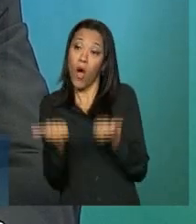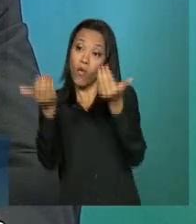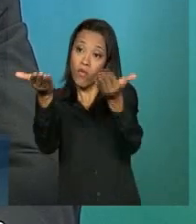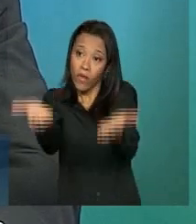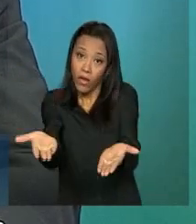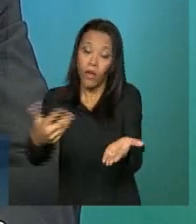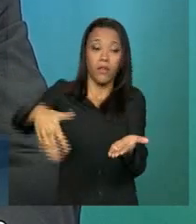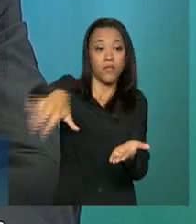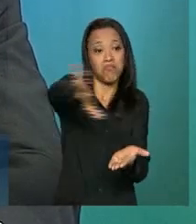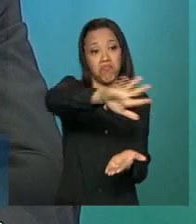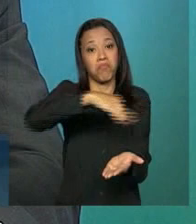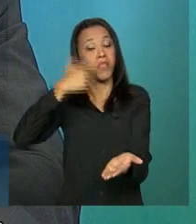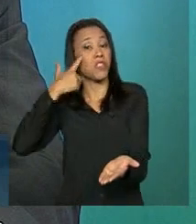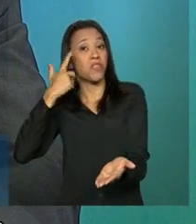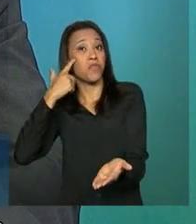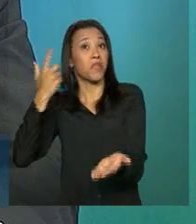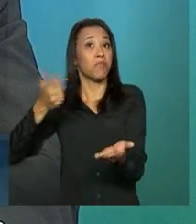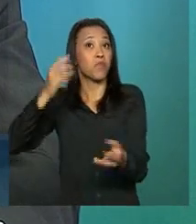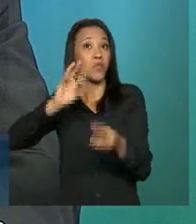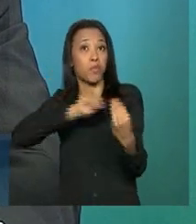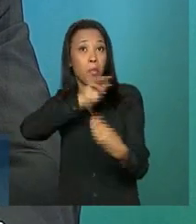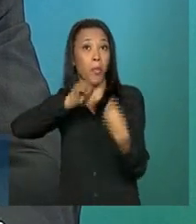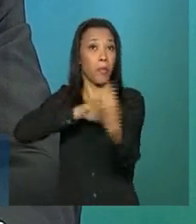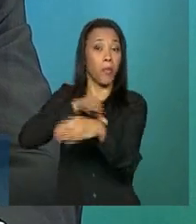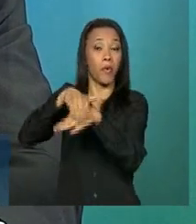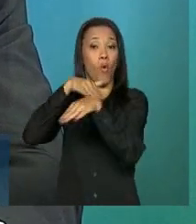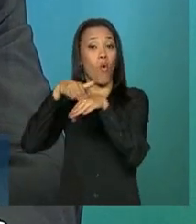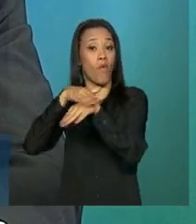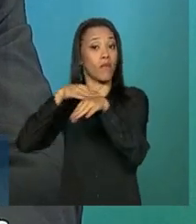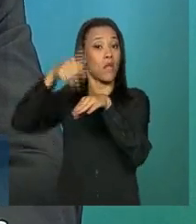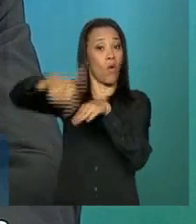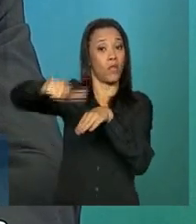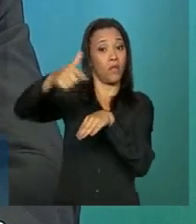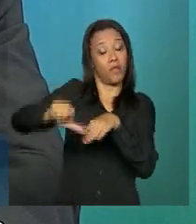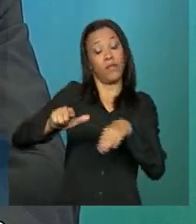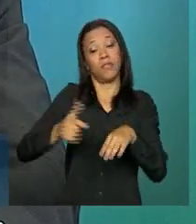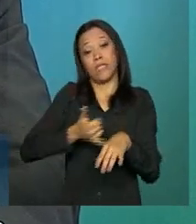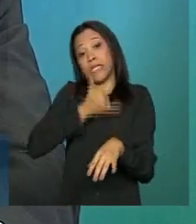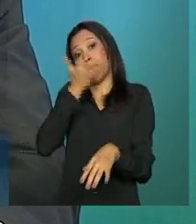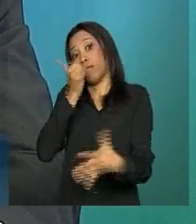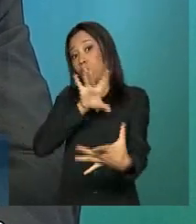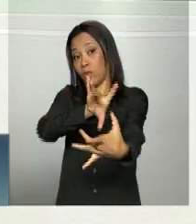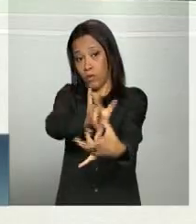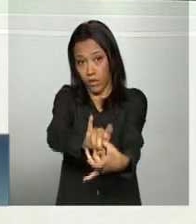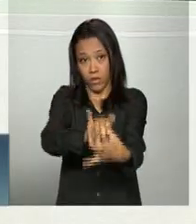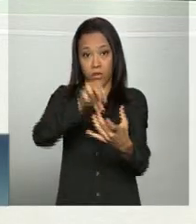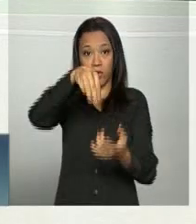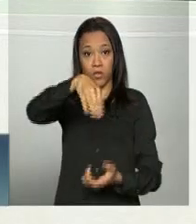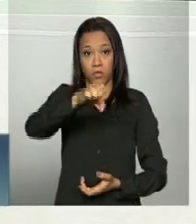vende na oferta pública. Tudo isso vai ter que ser discutido mais uma vez, olhando as condições de mercado.